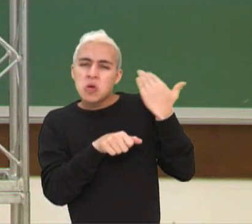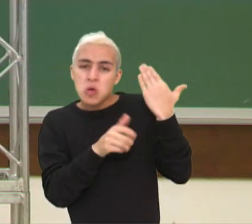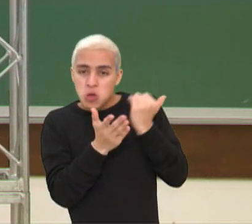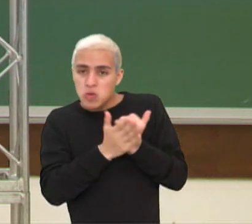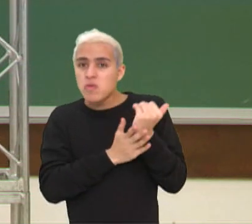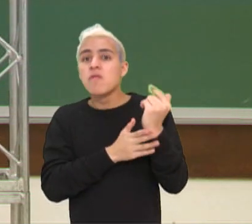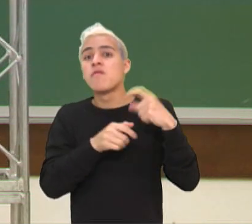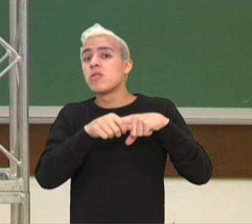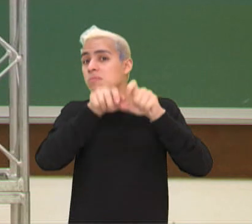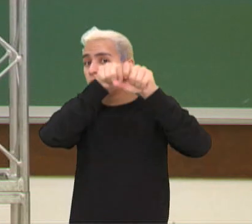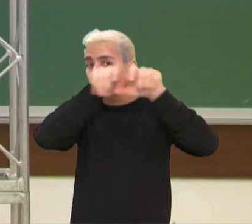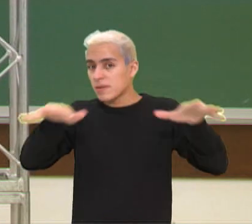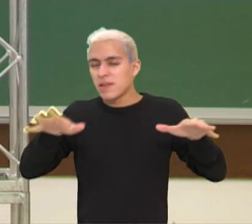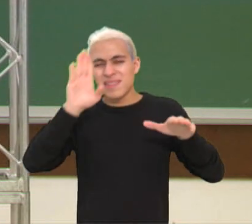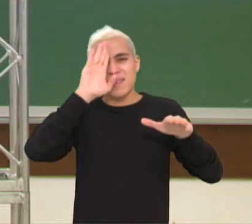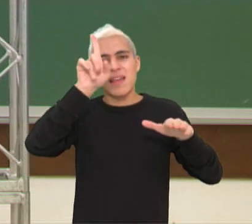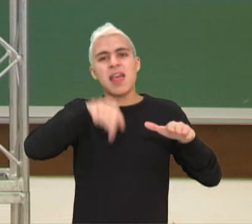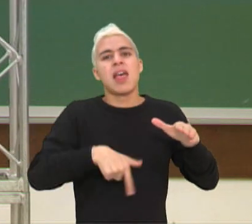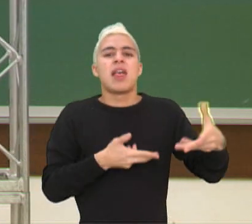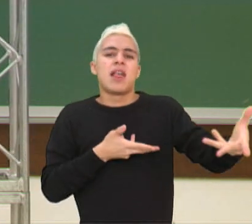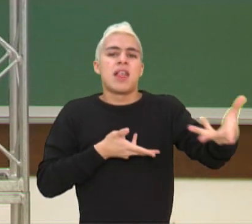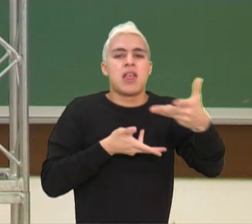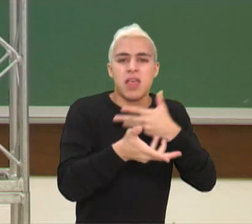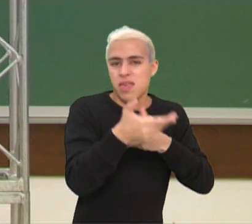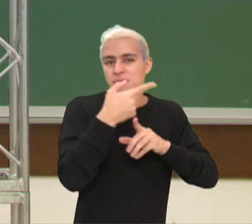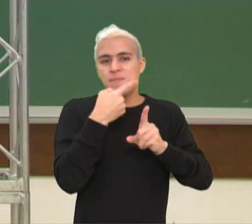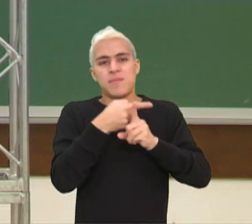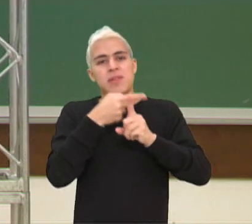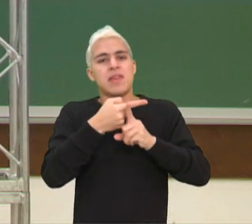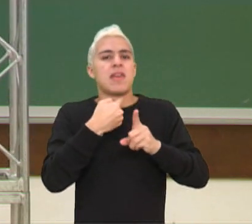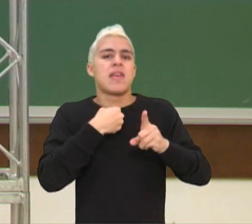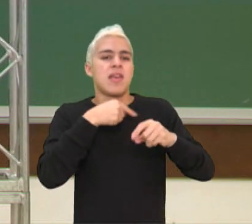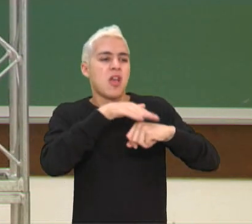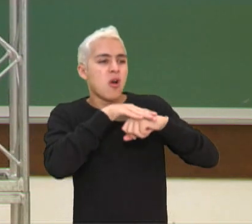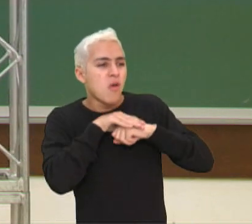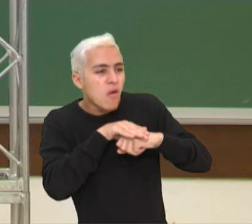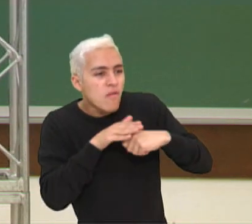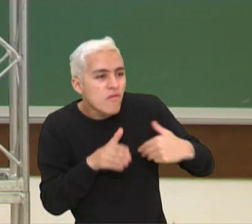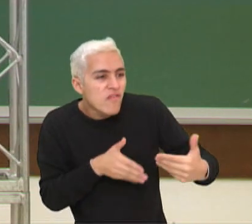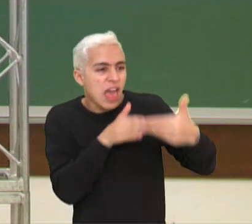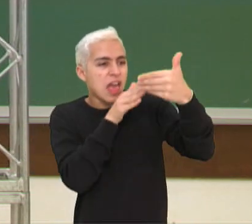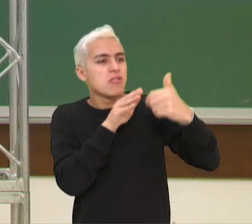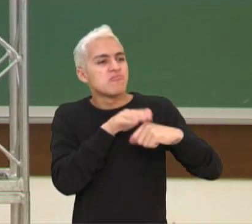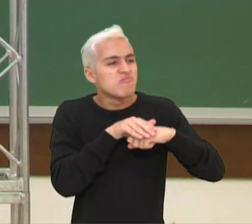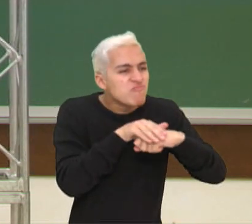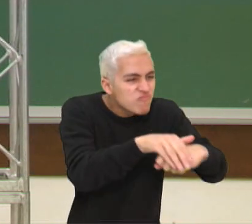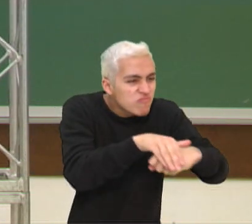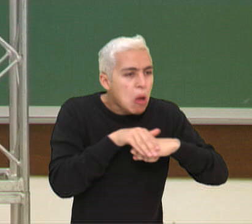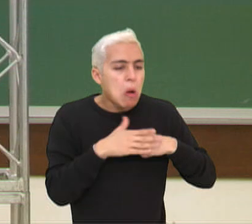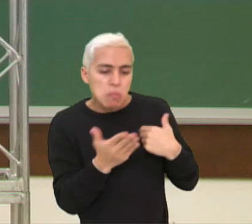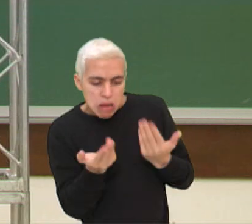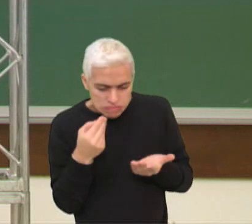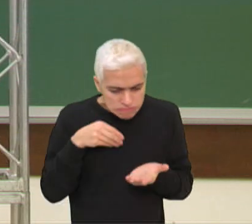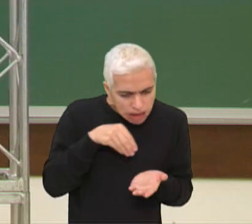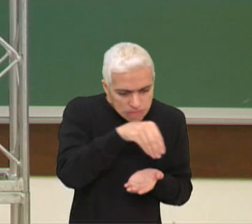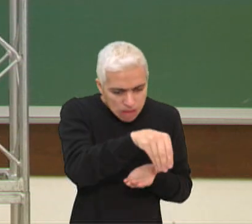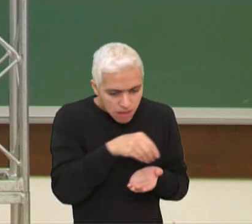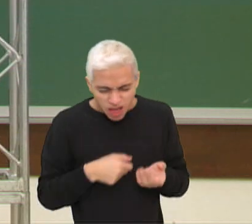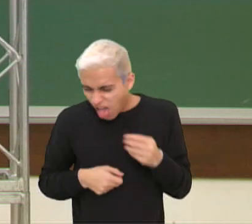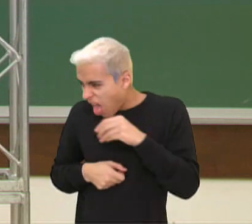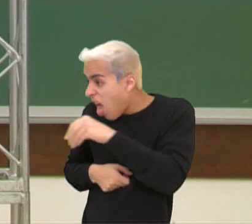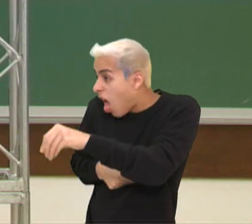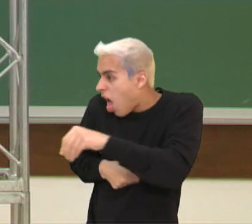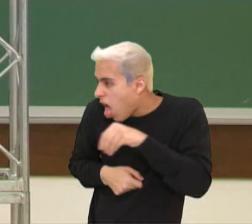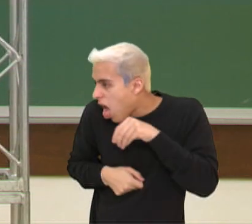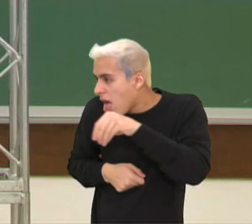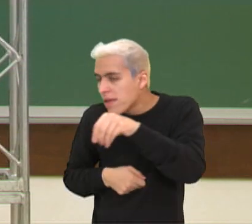dos motivos principais é a interação. Então, eu converso com o meu adversário, com o meu colega, então eu estou interagindo com ele. Isso